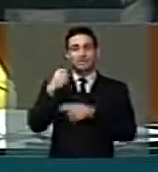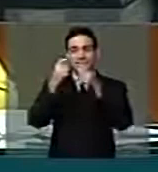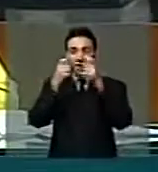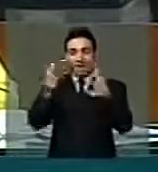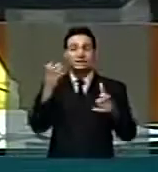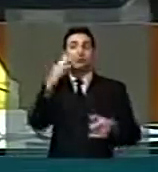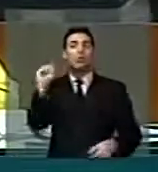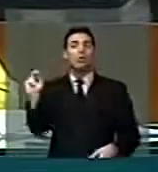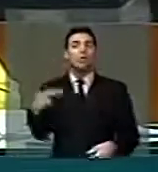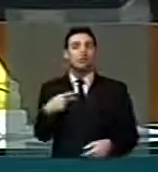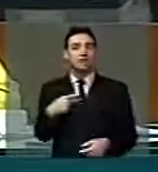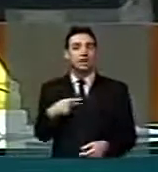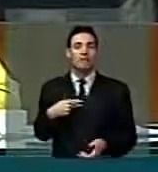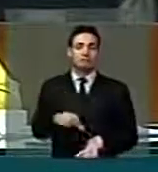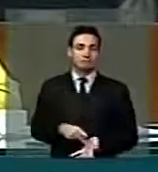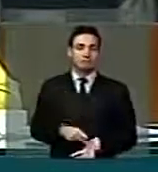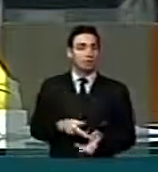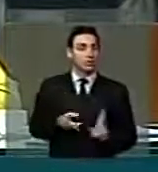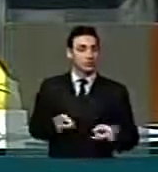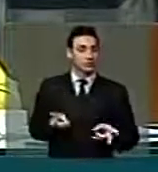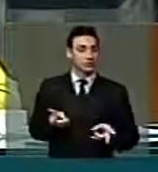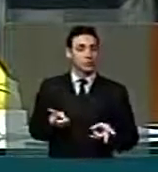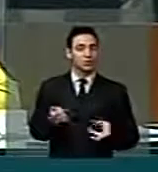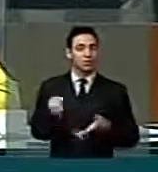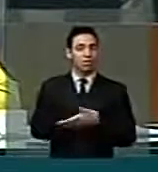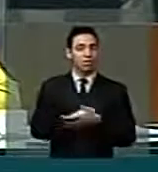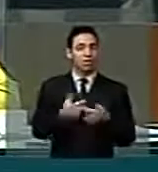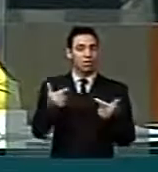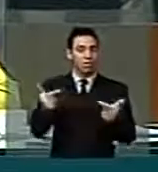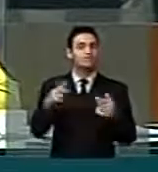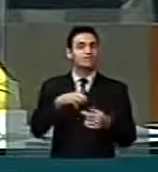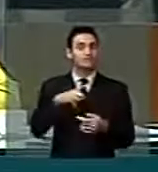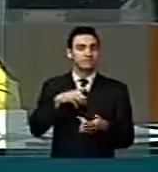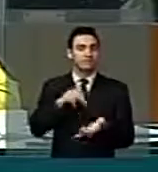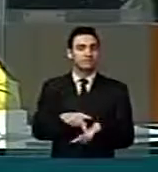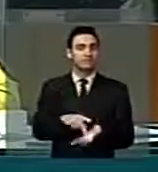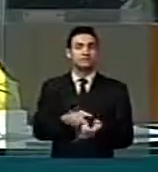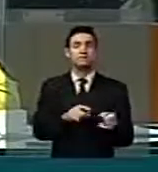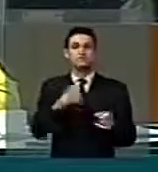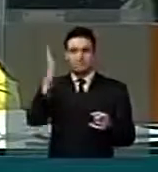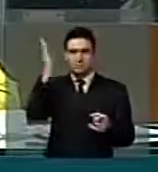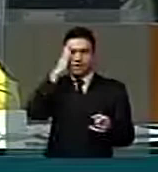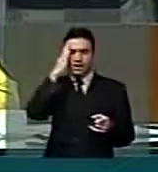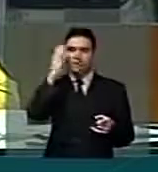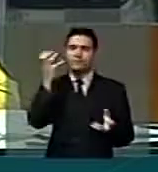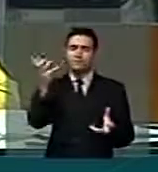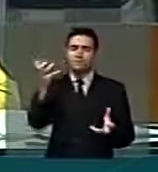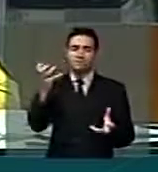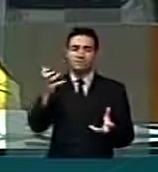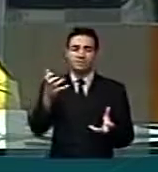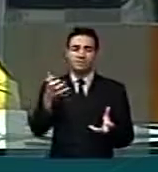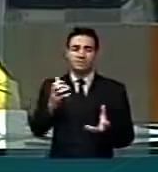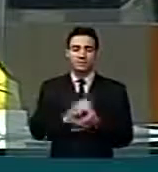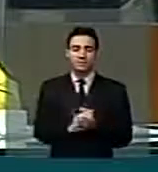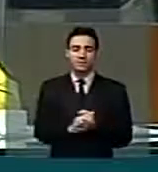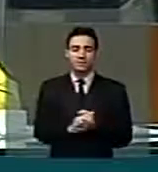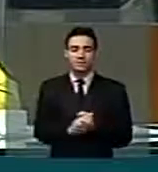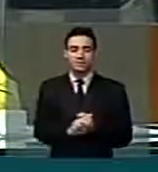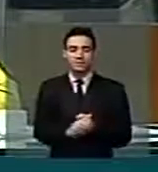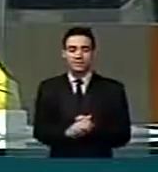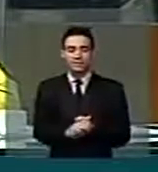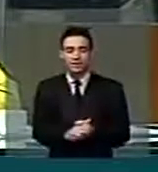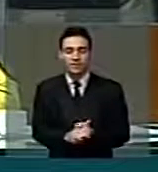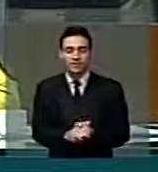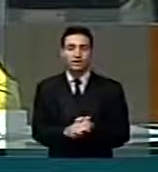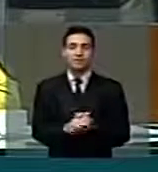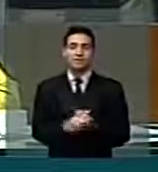acontece, continuam, põe o estandarte na mão, vai e sabe o que é representar o povo e lutar por ele. Não, aí não